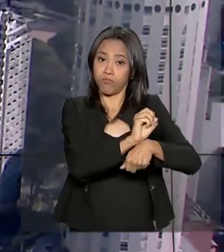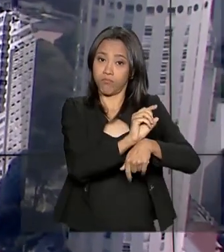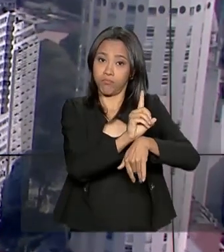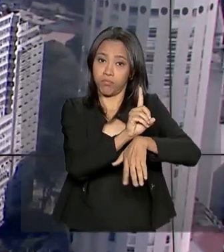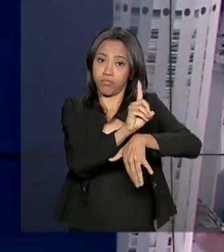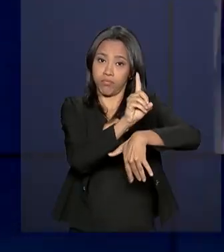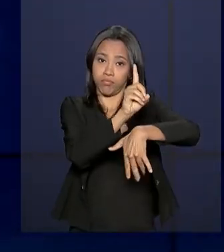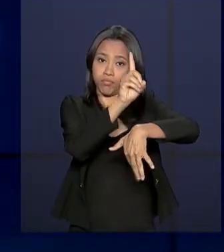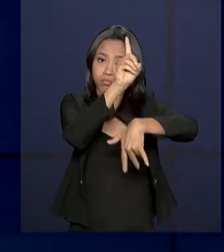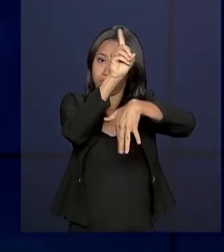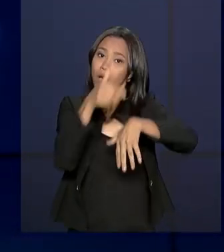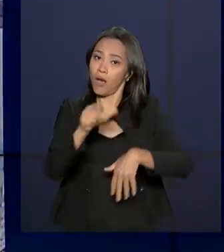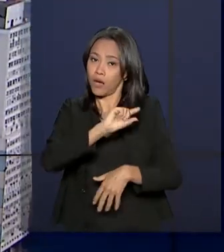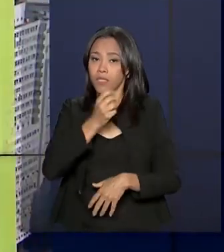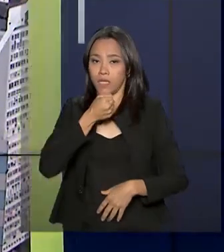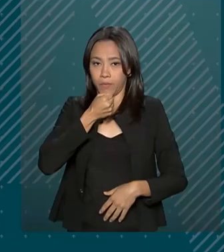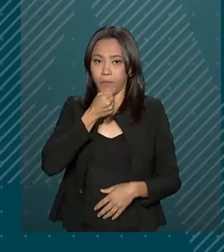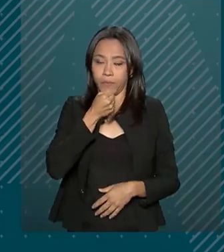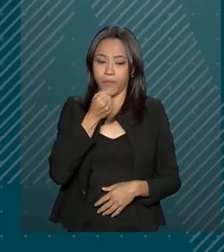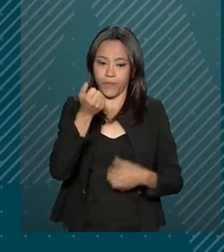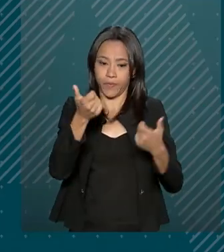ele falou sobre a viagem.